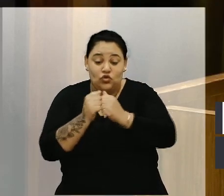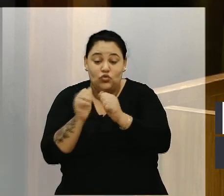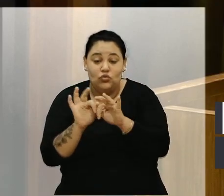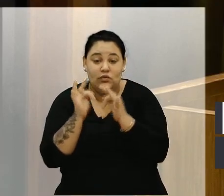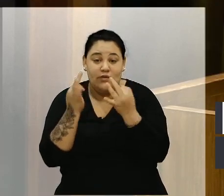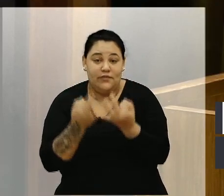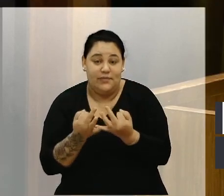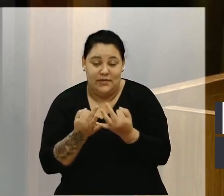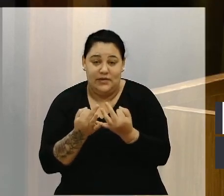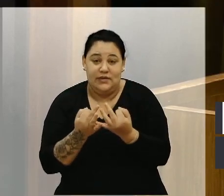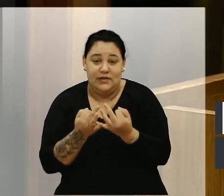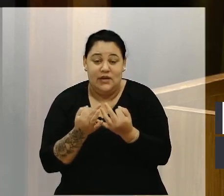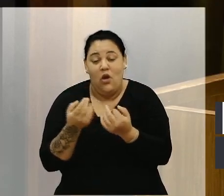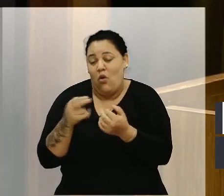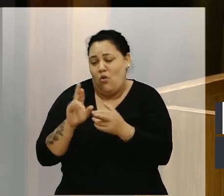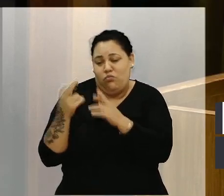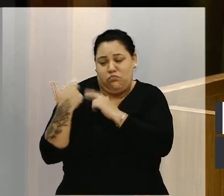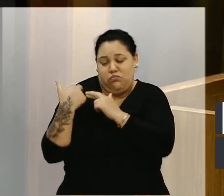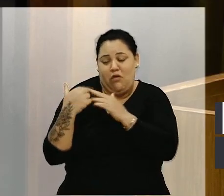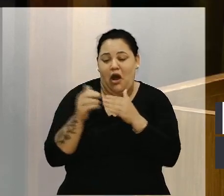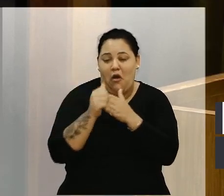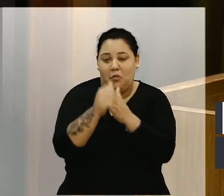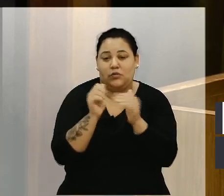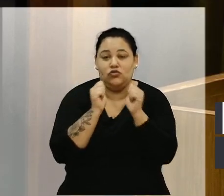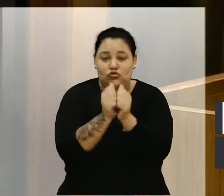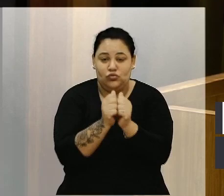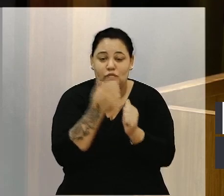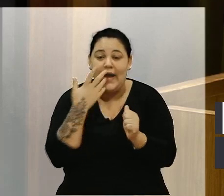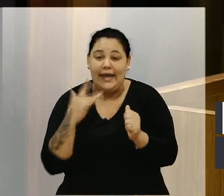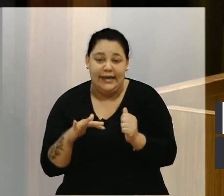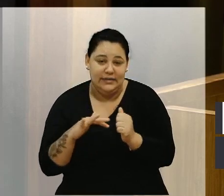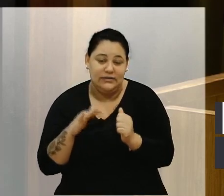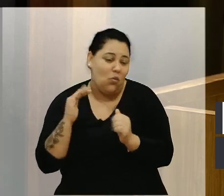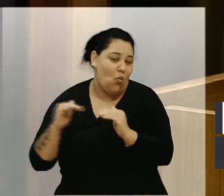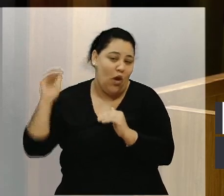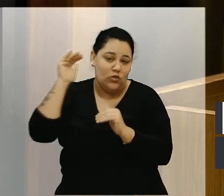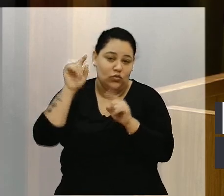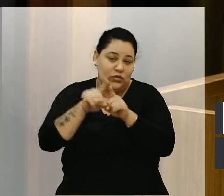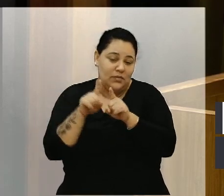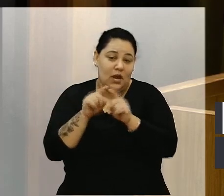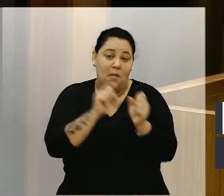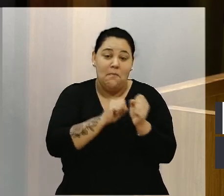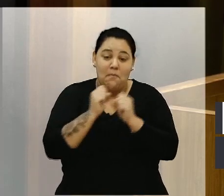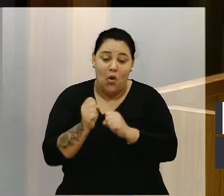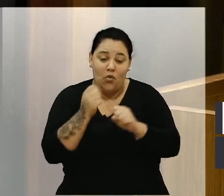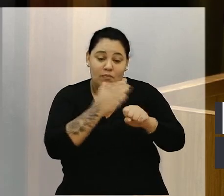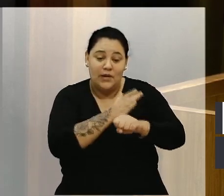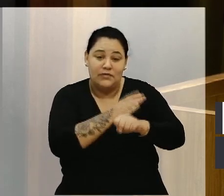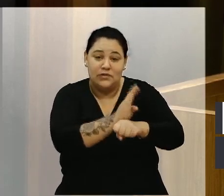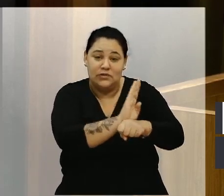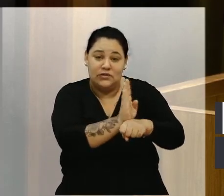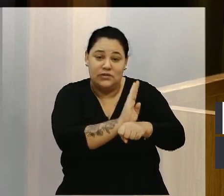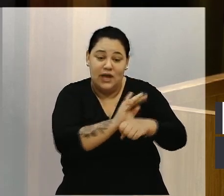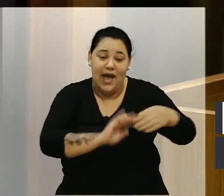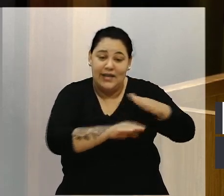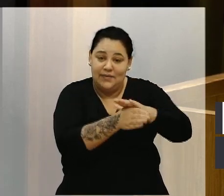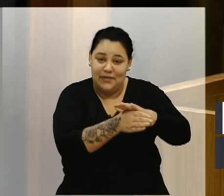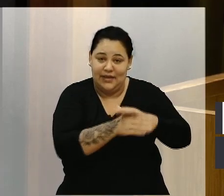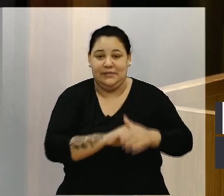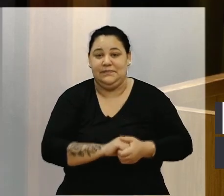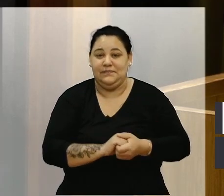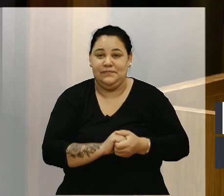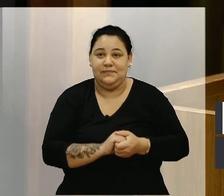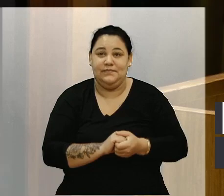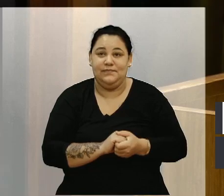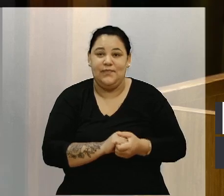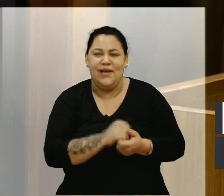e responsáveis possam acessar sessões de cinemas adaptadas.